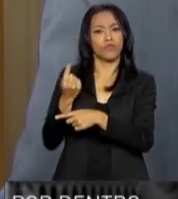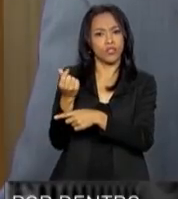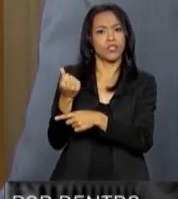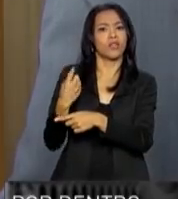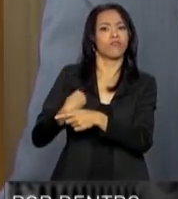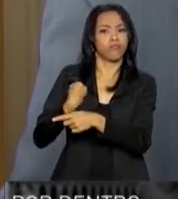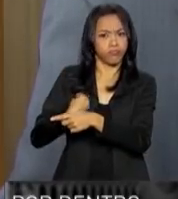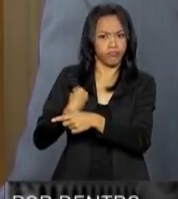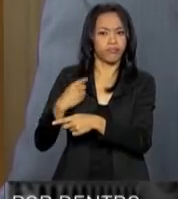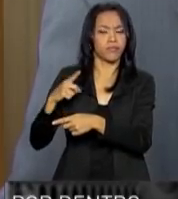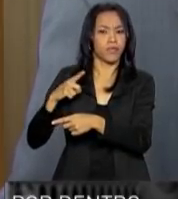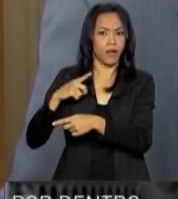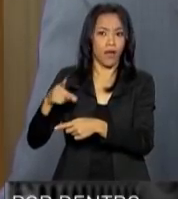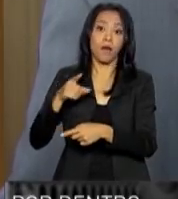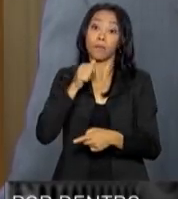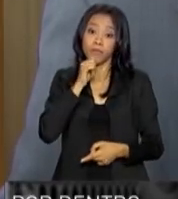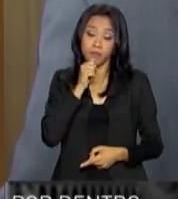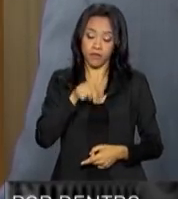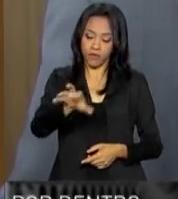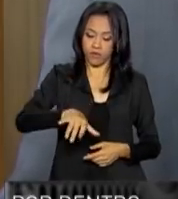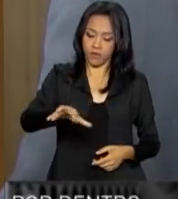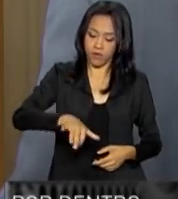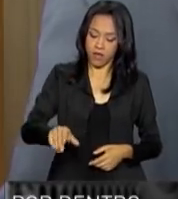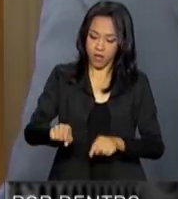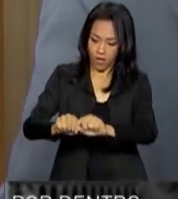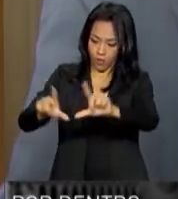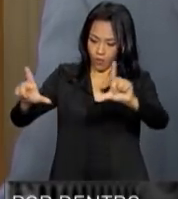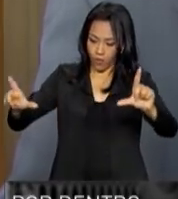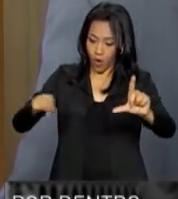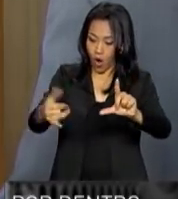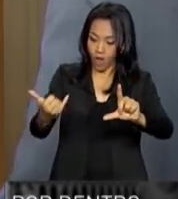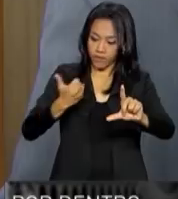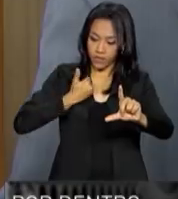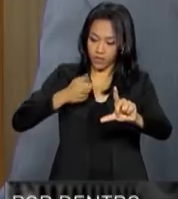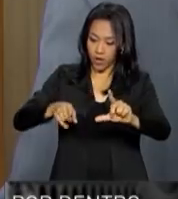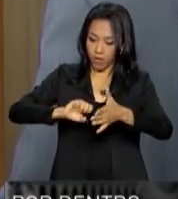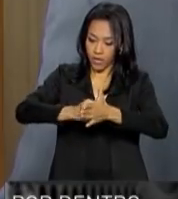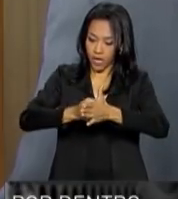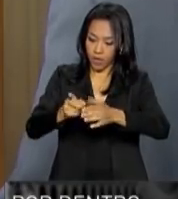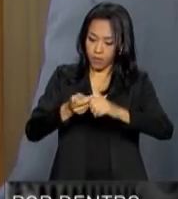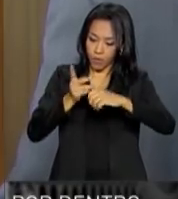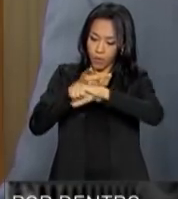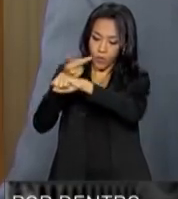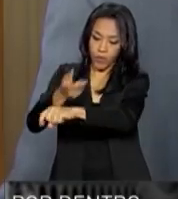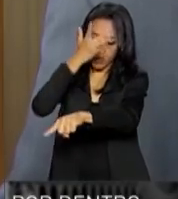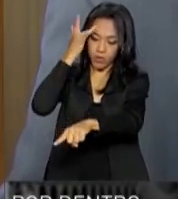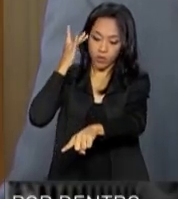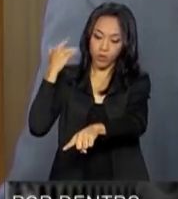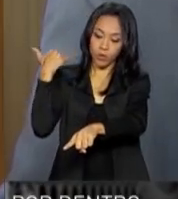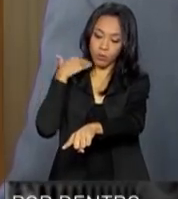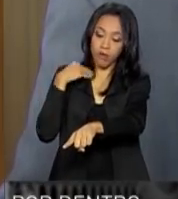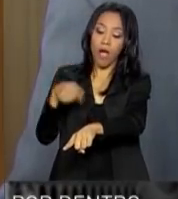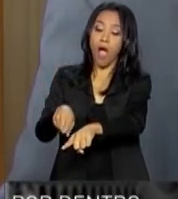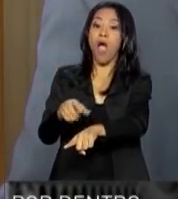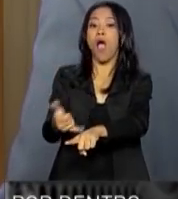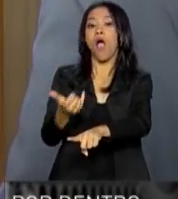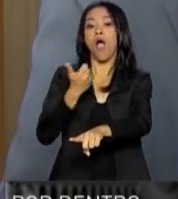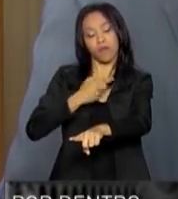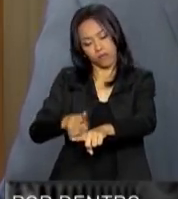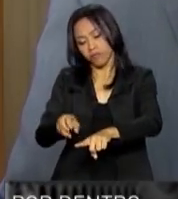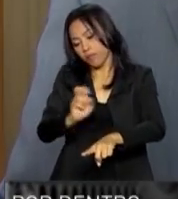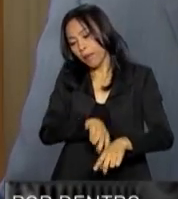terminal de autoatendimento 19 a seu benefício bloqueado para fred vídeo procure o agente bancário ali mesmo ele vai falar com a gente bancário